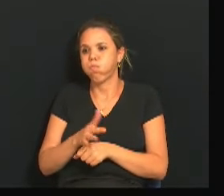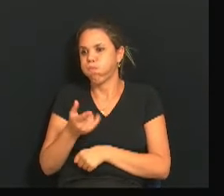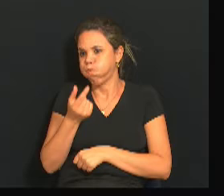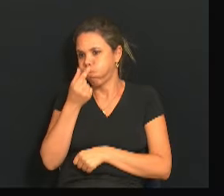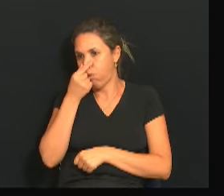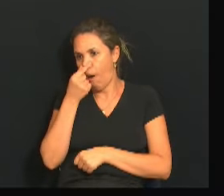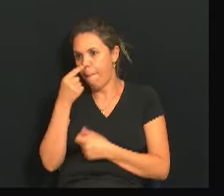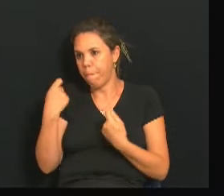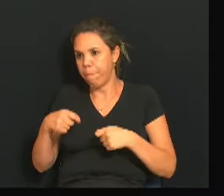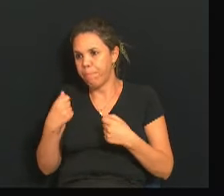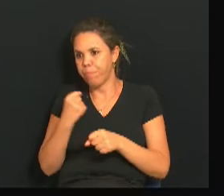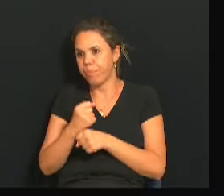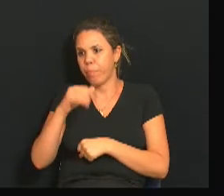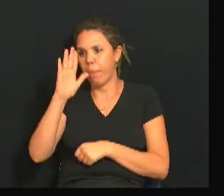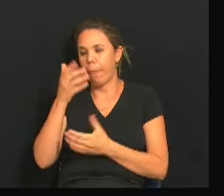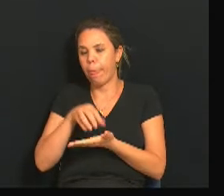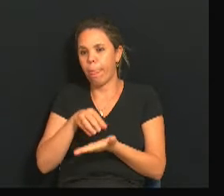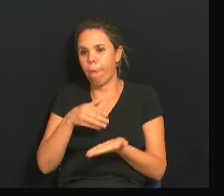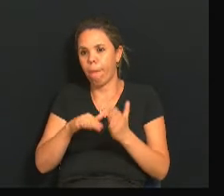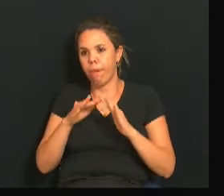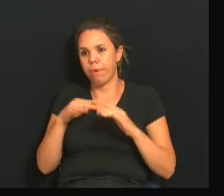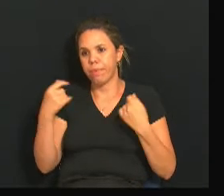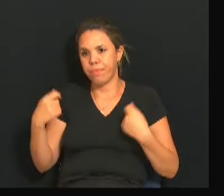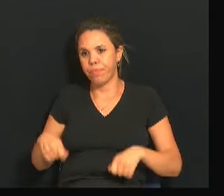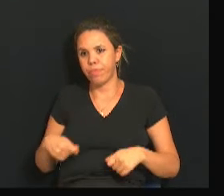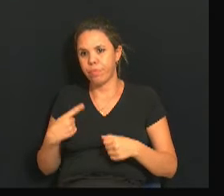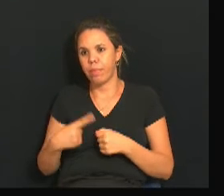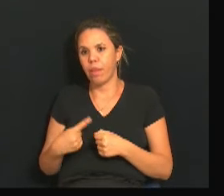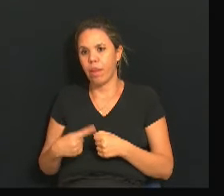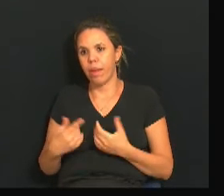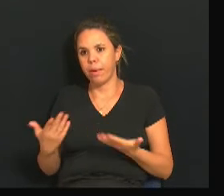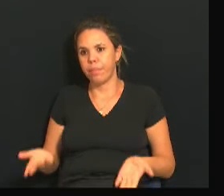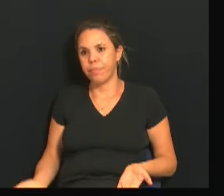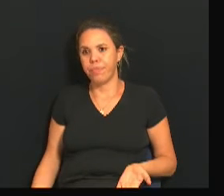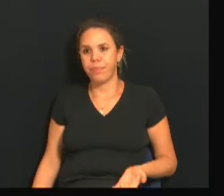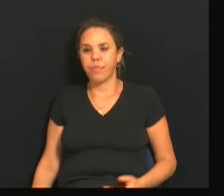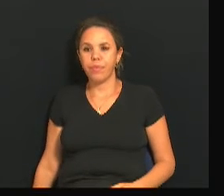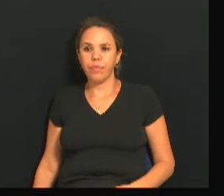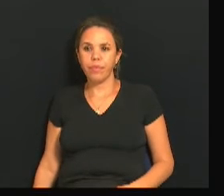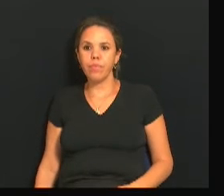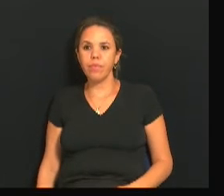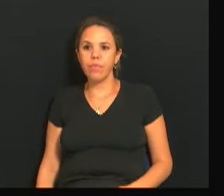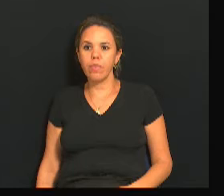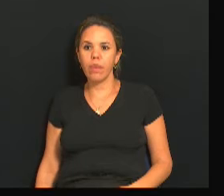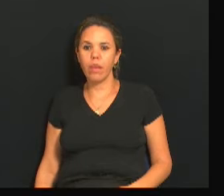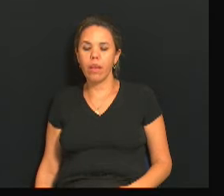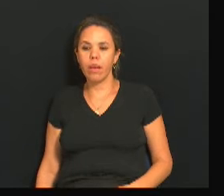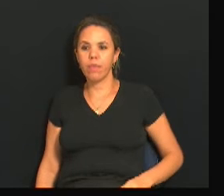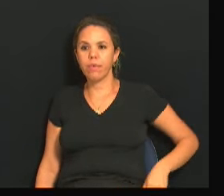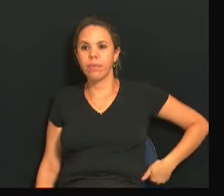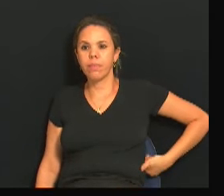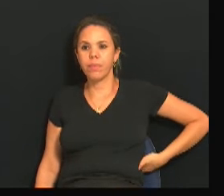construir mais unidades escolares na rede municipal. E, no entanto, o que a gente viu foi uma decisão da prefeitura